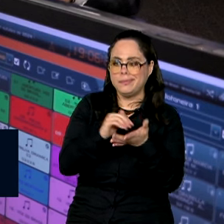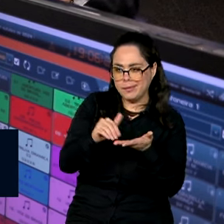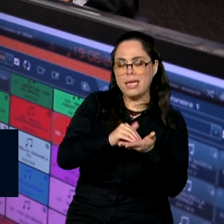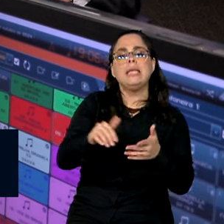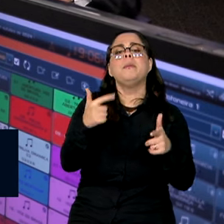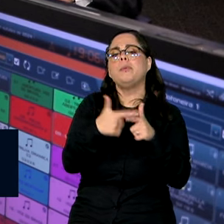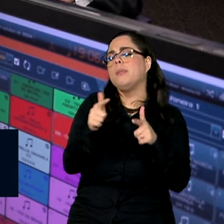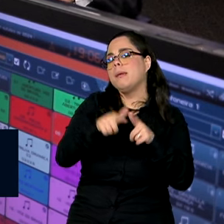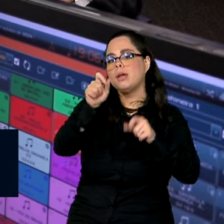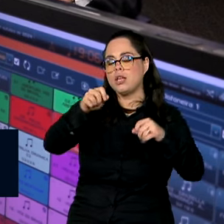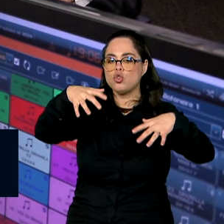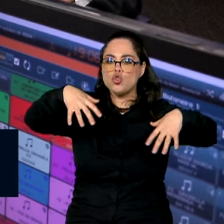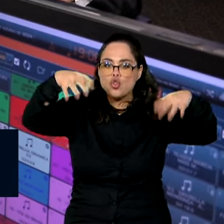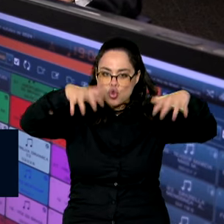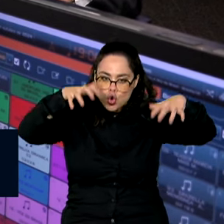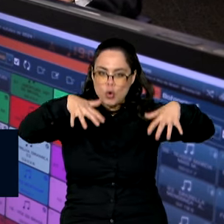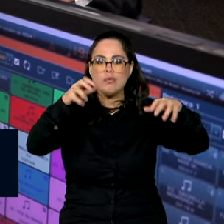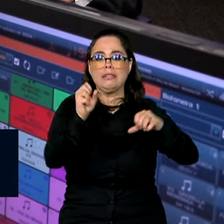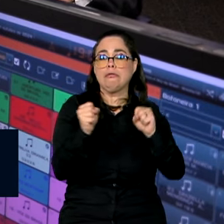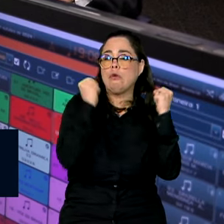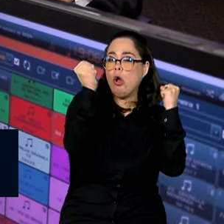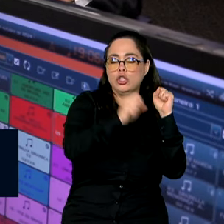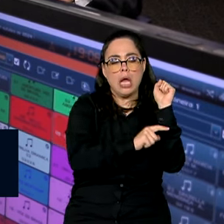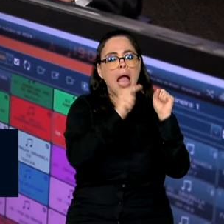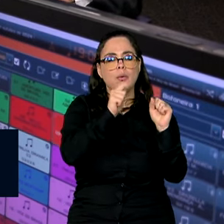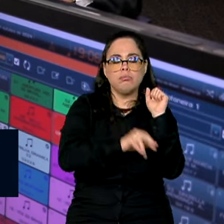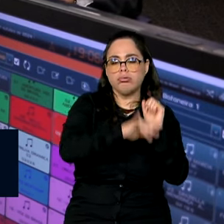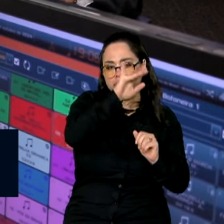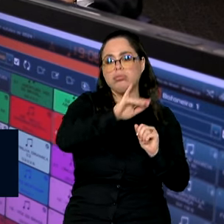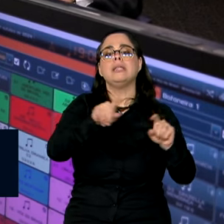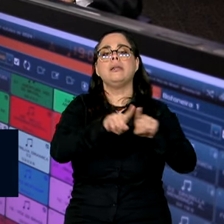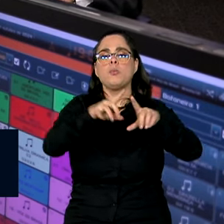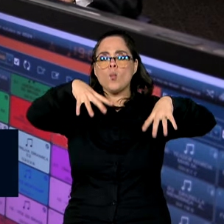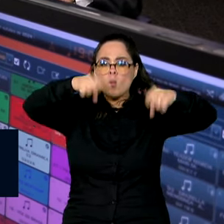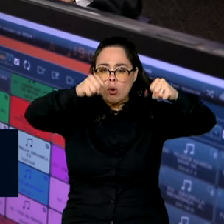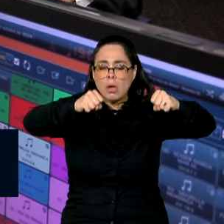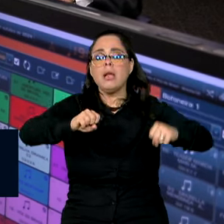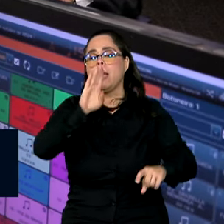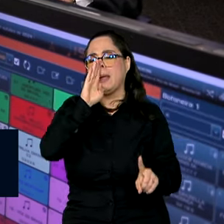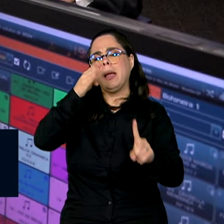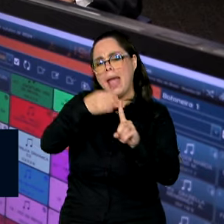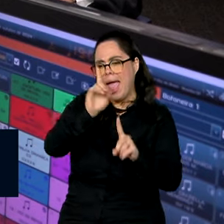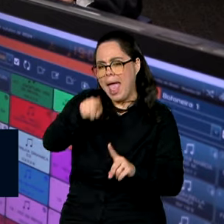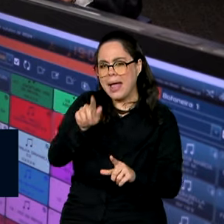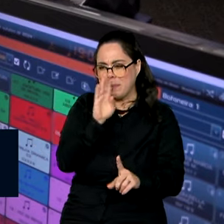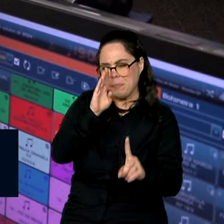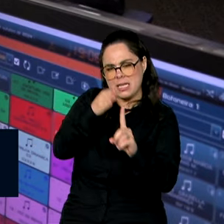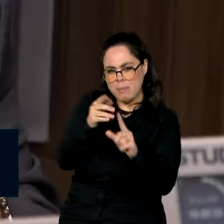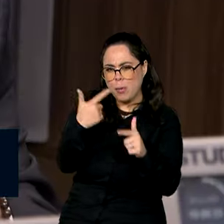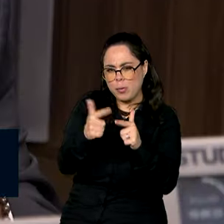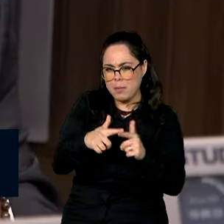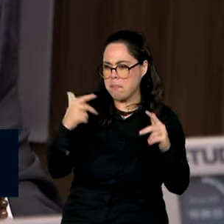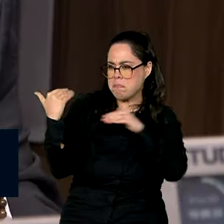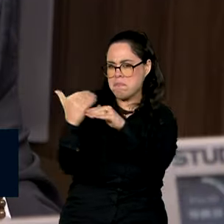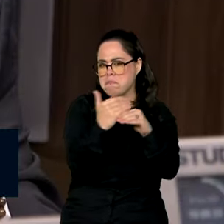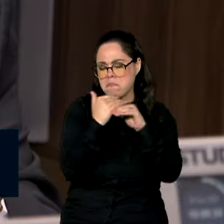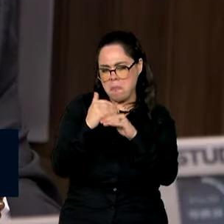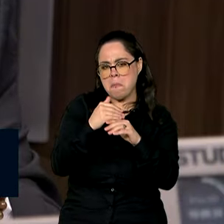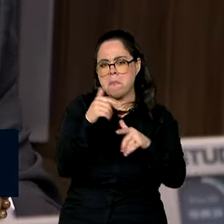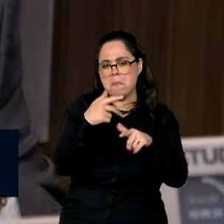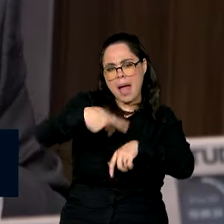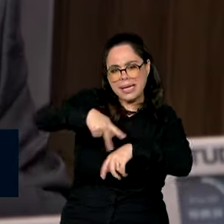Chuva são os principais problemas climáticos do mundo todo desses países principalmente do G20 é a gente a gente sempre